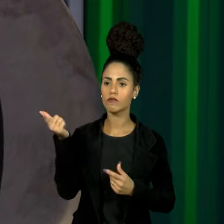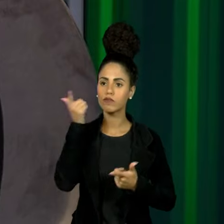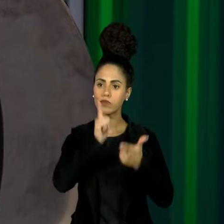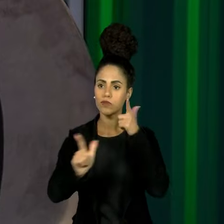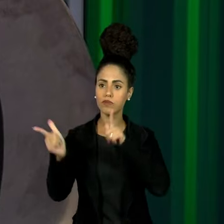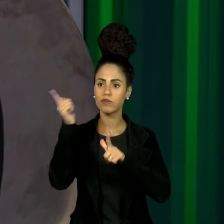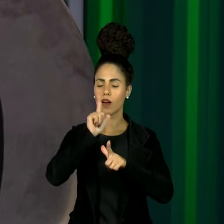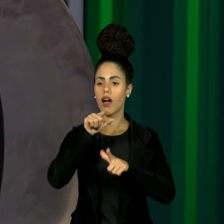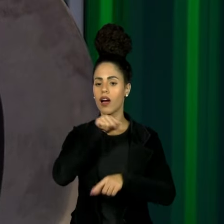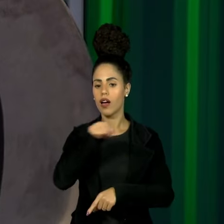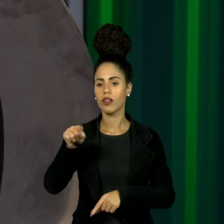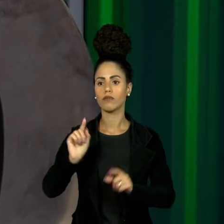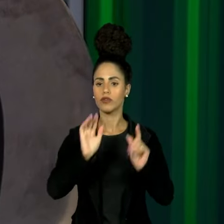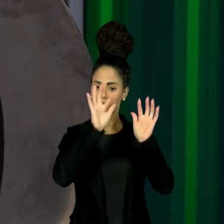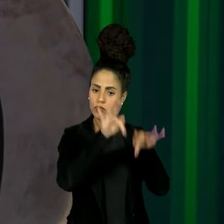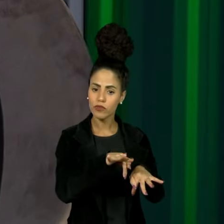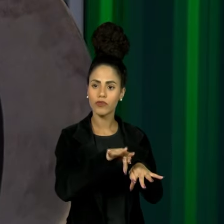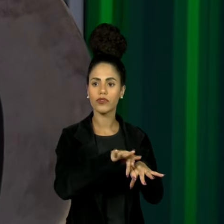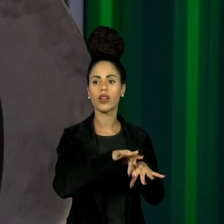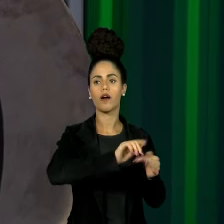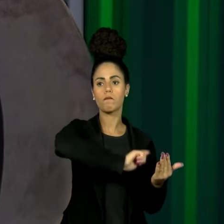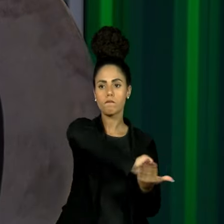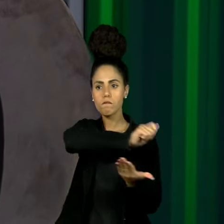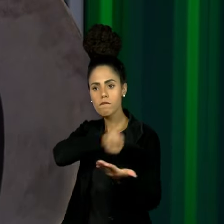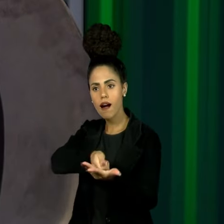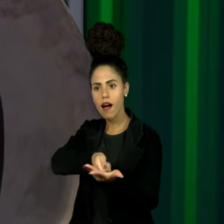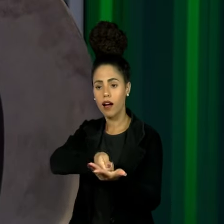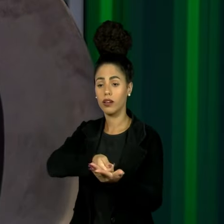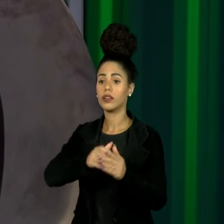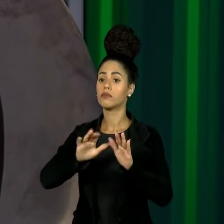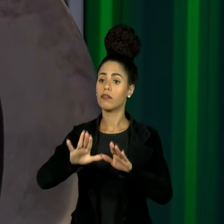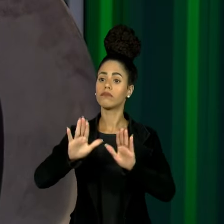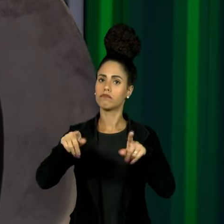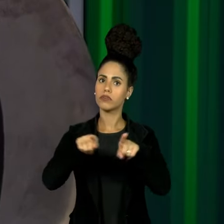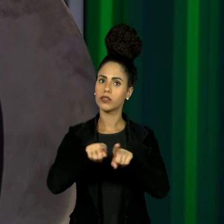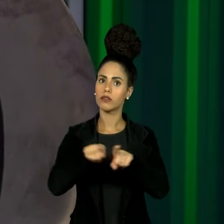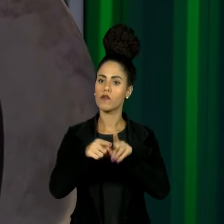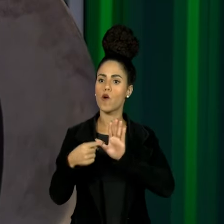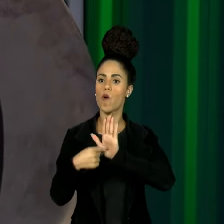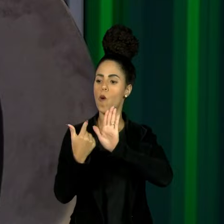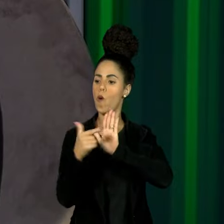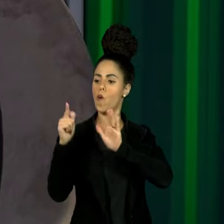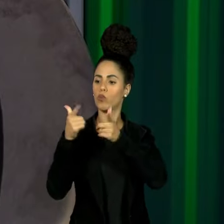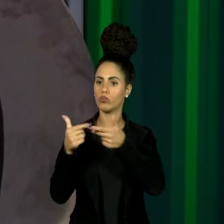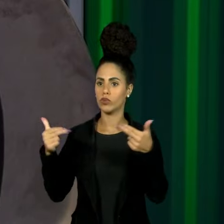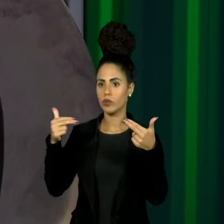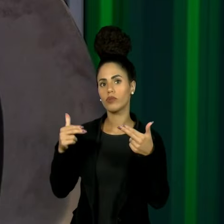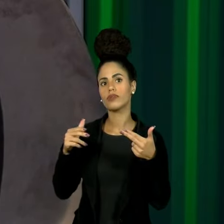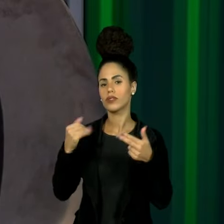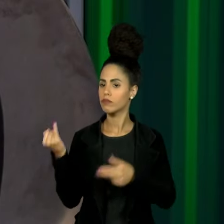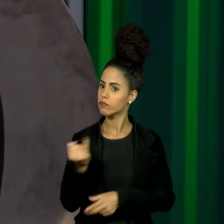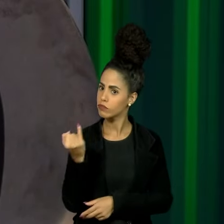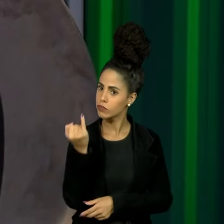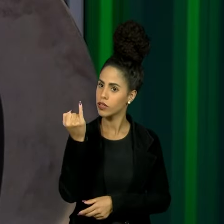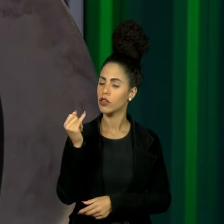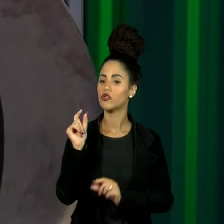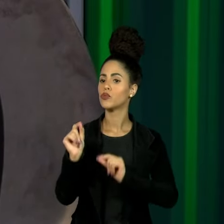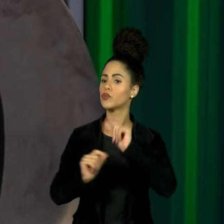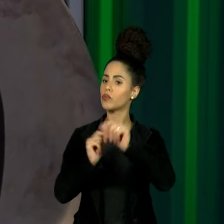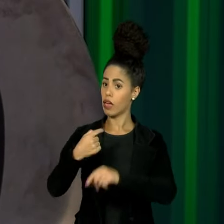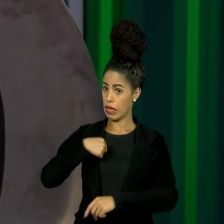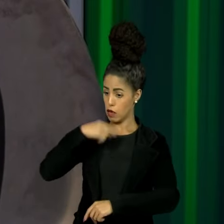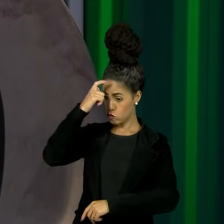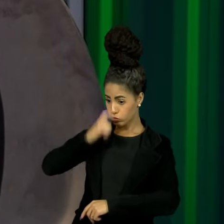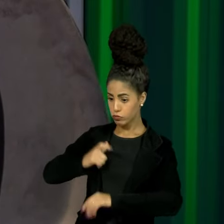final do curso, reverter todo o investimento feito. E aí posso trazer também um outro aspecto, falando enquanto empreendedora, né, de